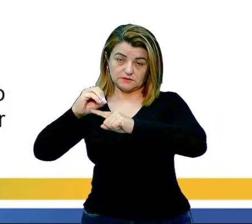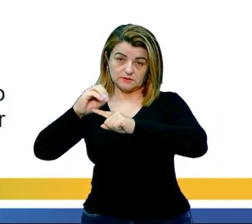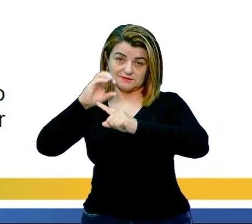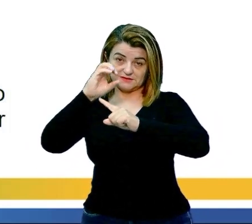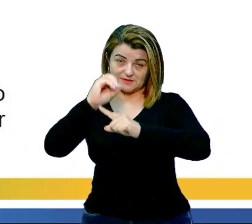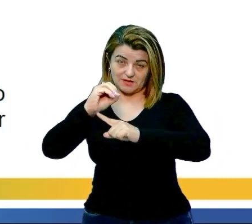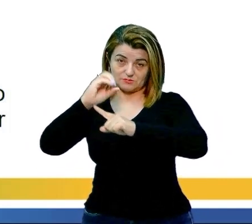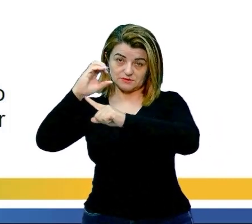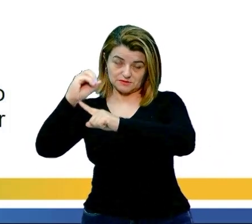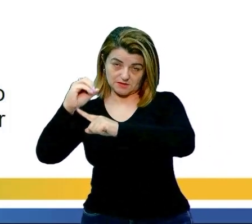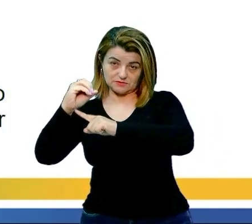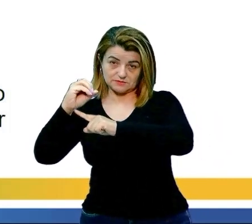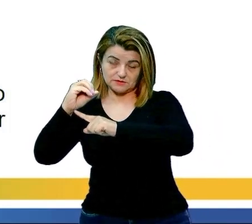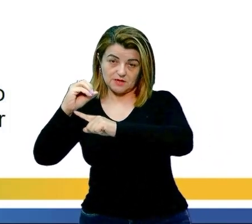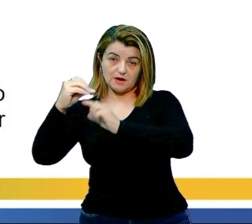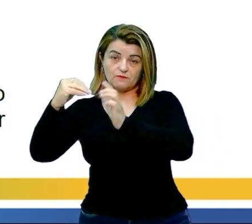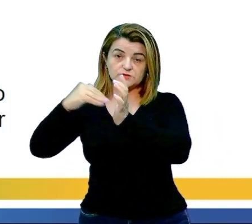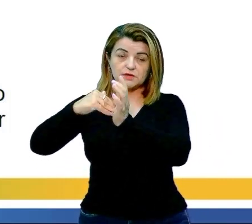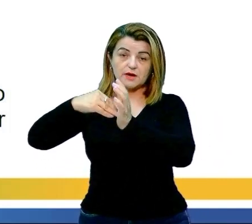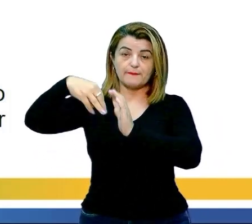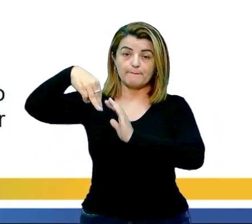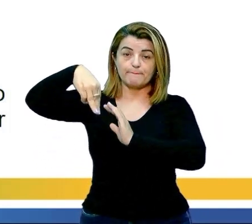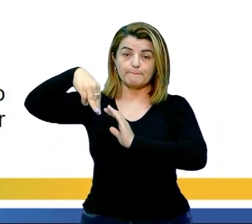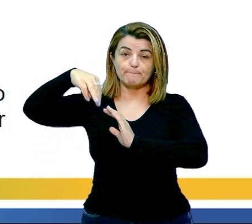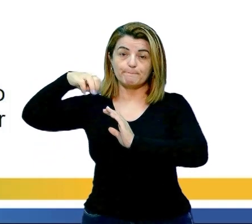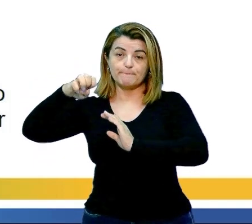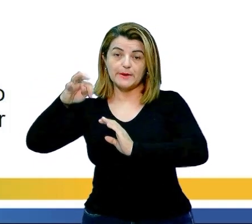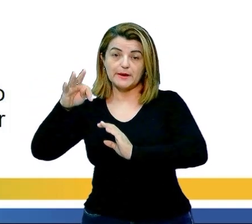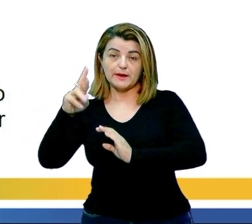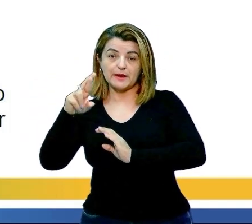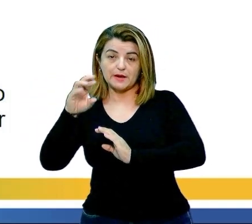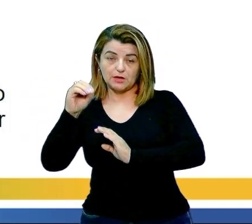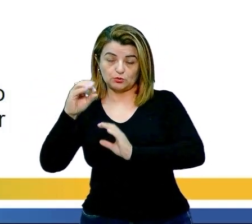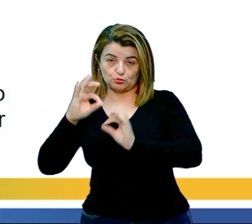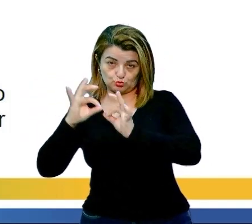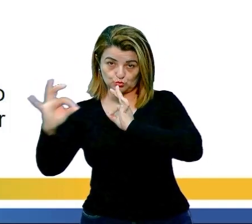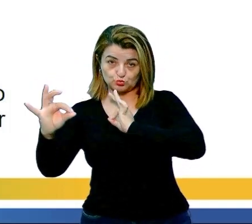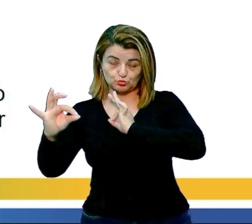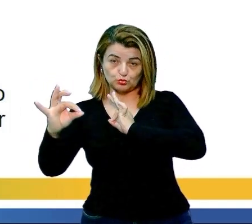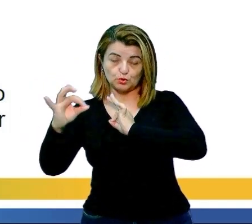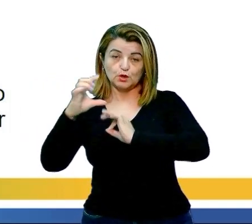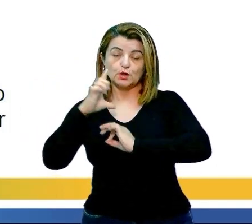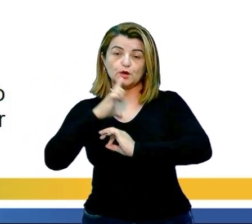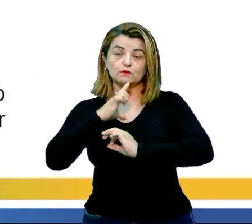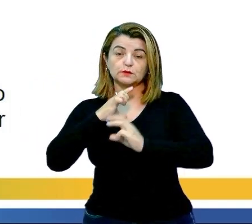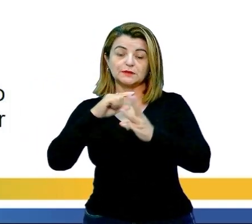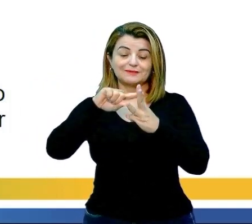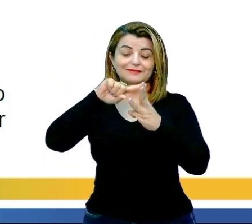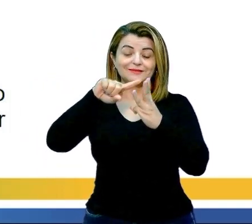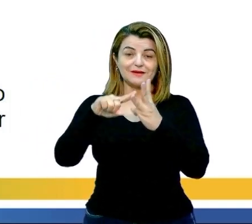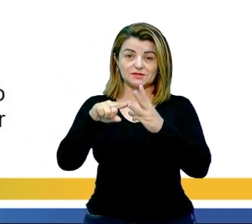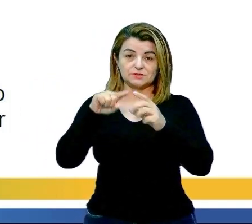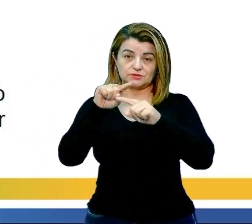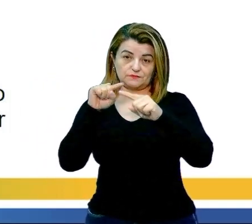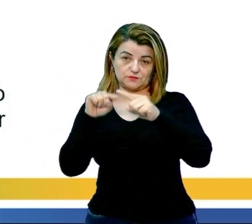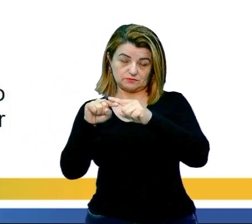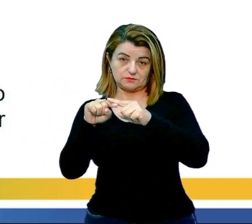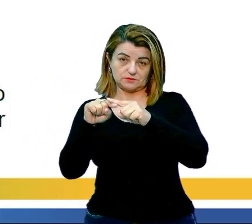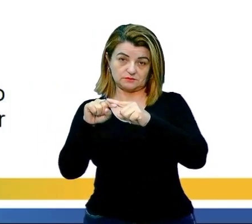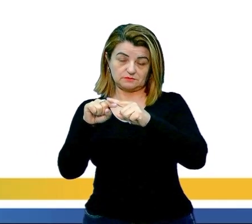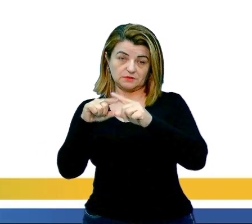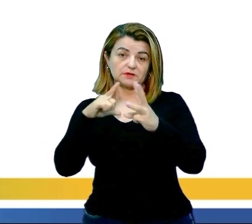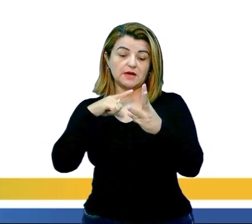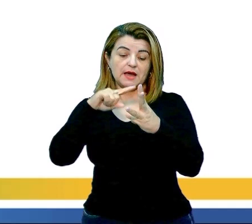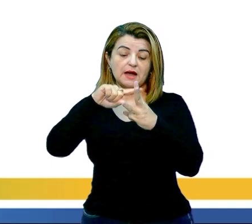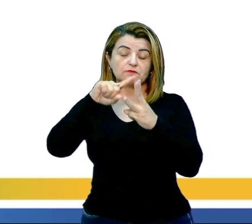vou chegar em metros. Então, eu vou ter 3 divisões, ou seja, ele vai ser o zero 3 vezes. Como